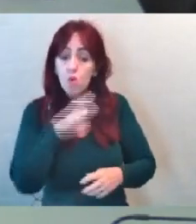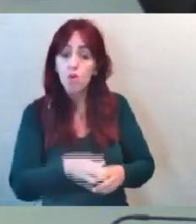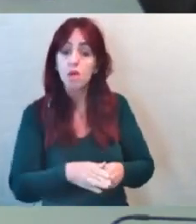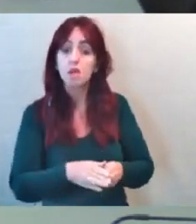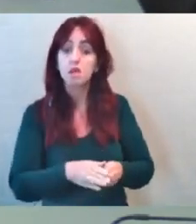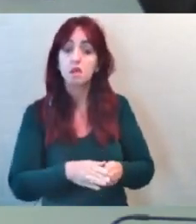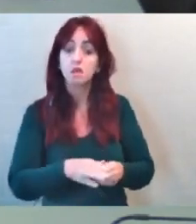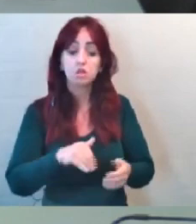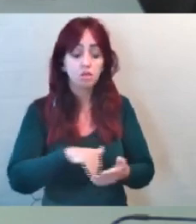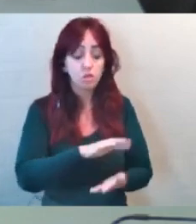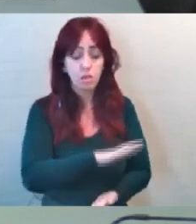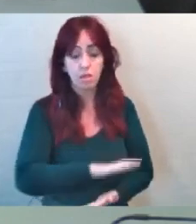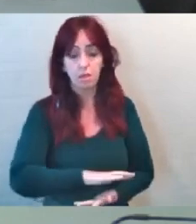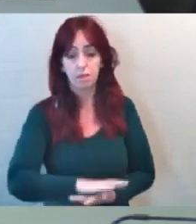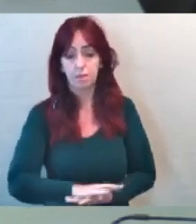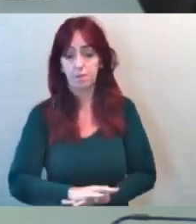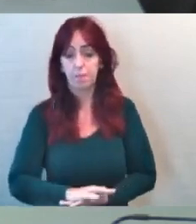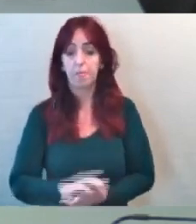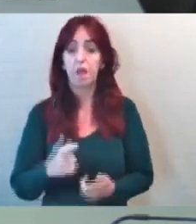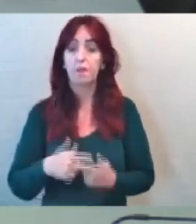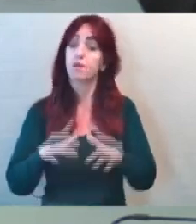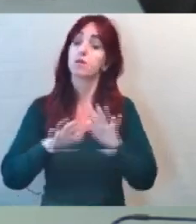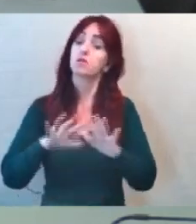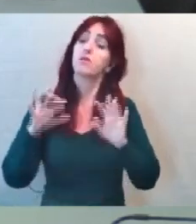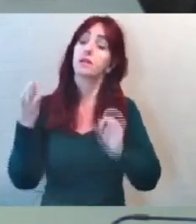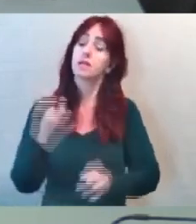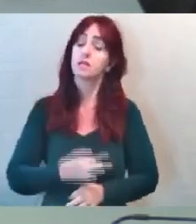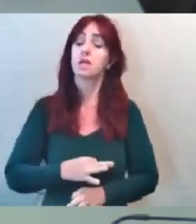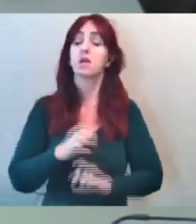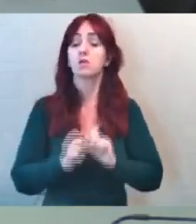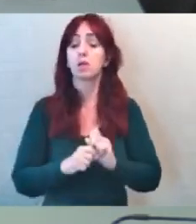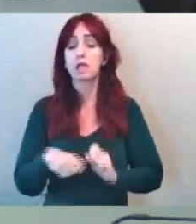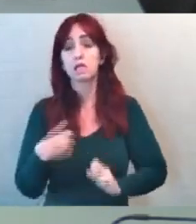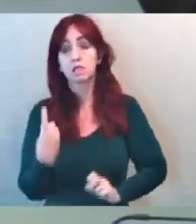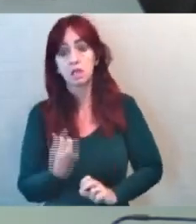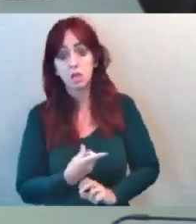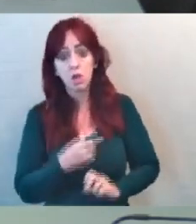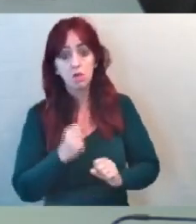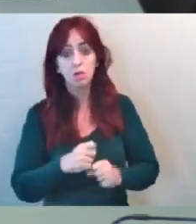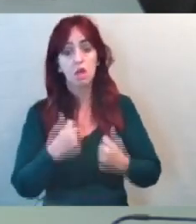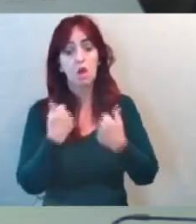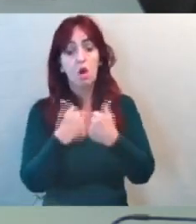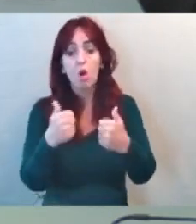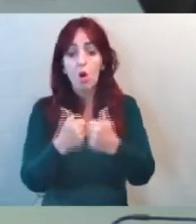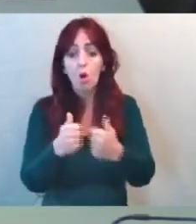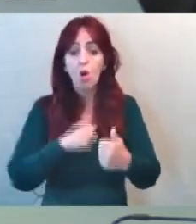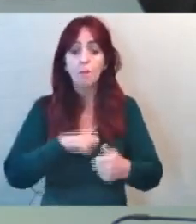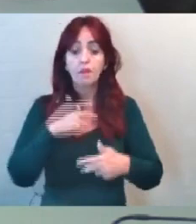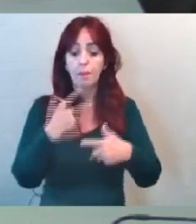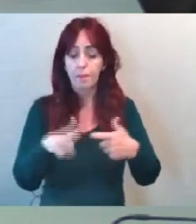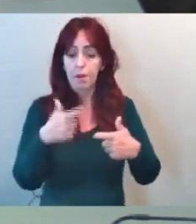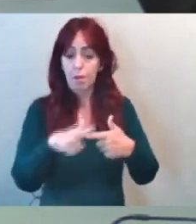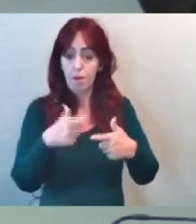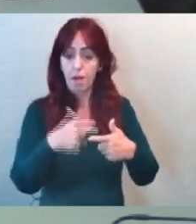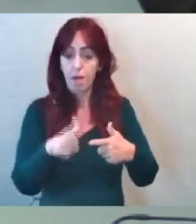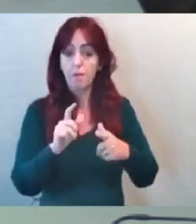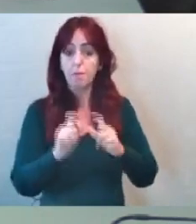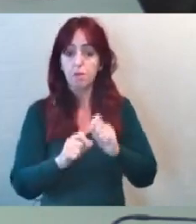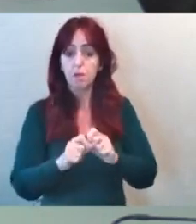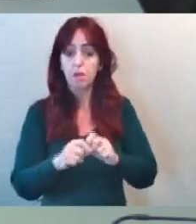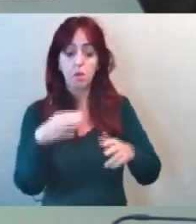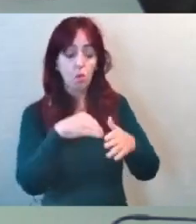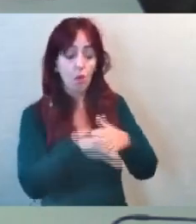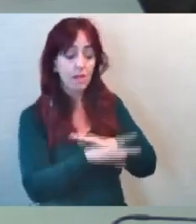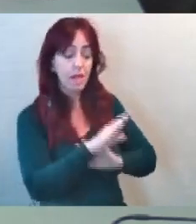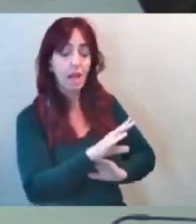dar certo quando nós pegarmos os ônibus que estão com problemas e colocarmos ele dentro do pátio do Detran. Porque os ônibus voltando